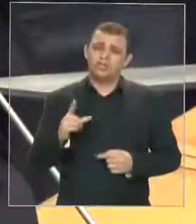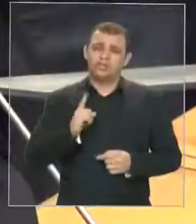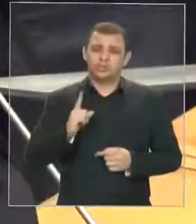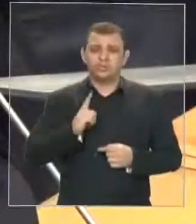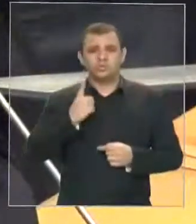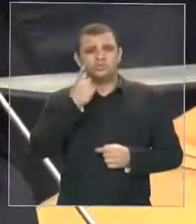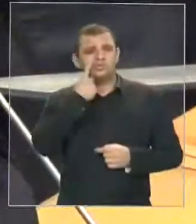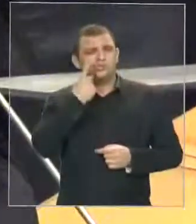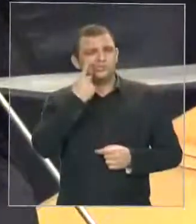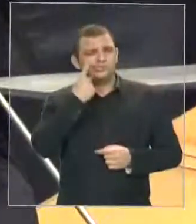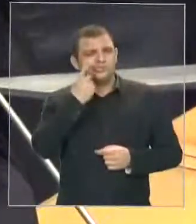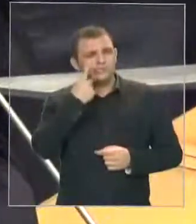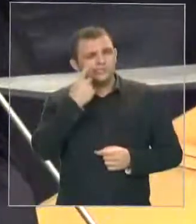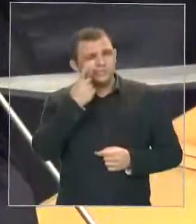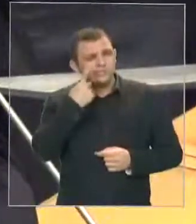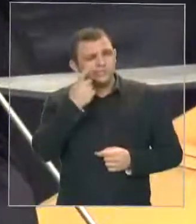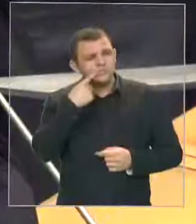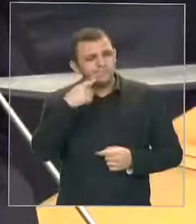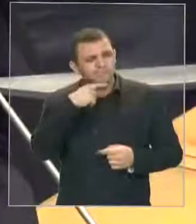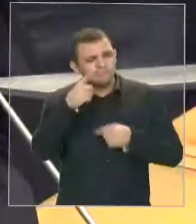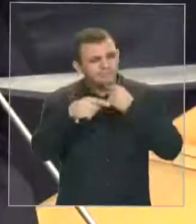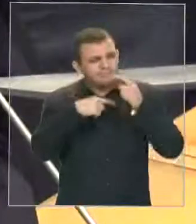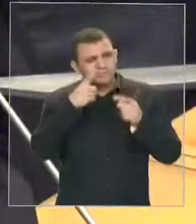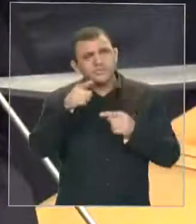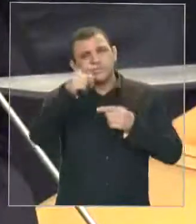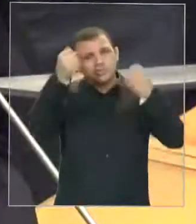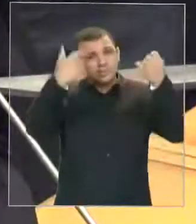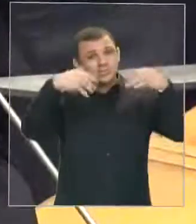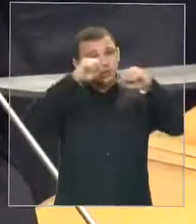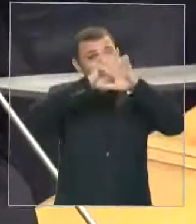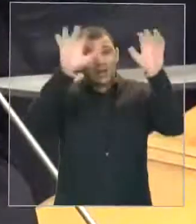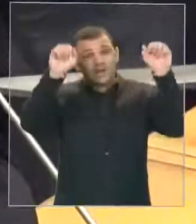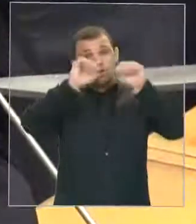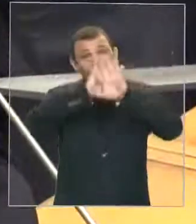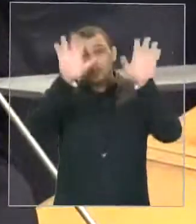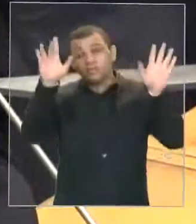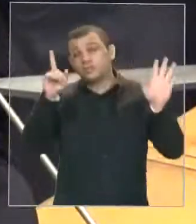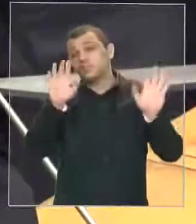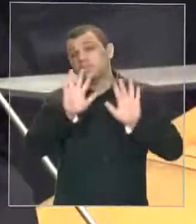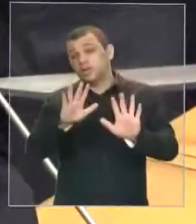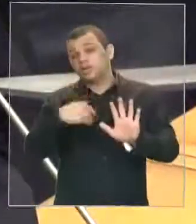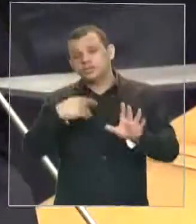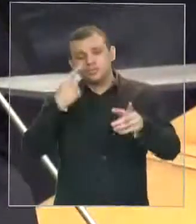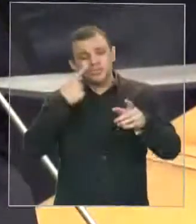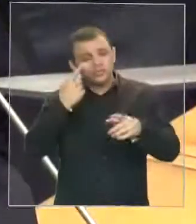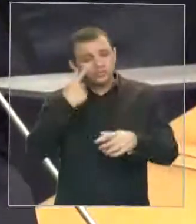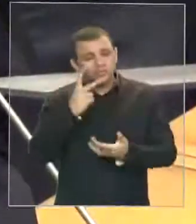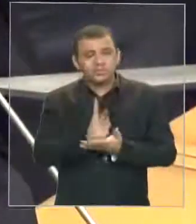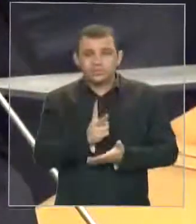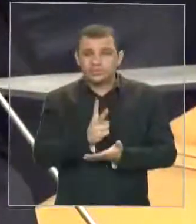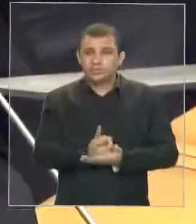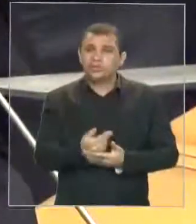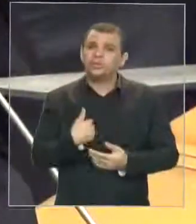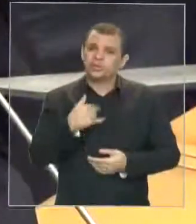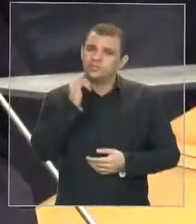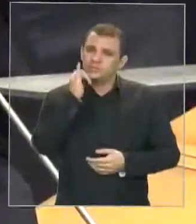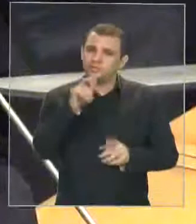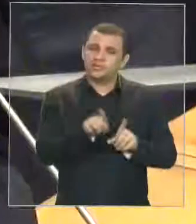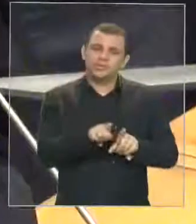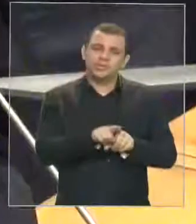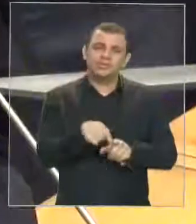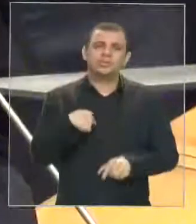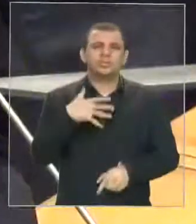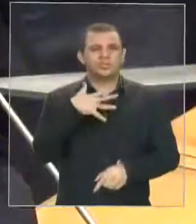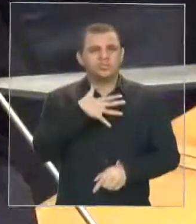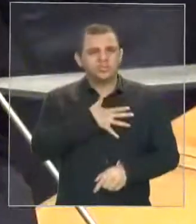continuo cheio de dúvidas, apesar do esclarecimento, e dizer que gostei muito da palestra